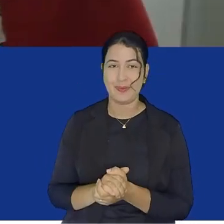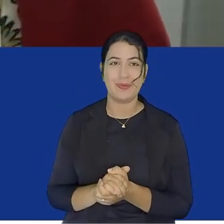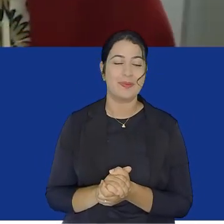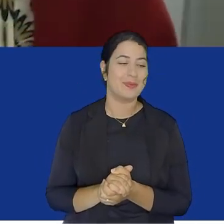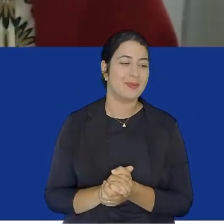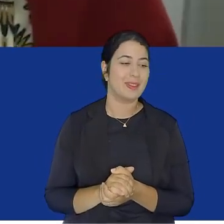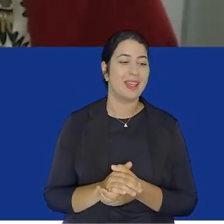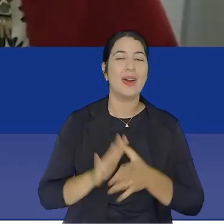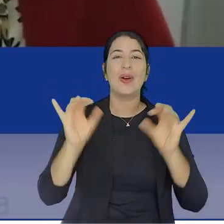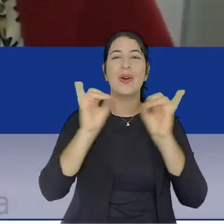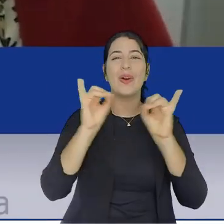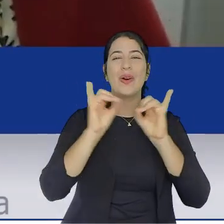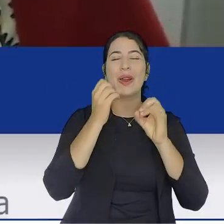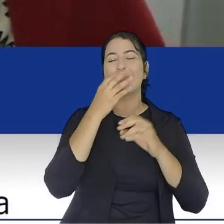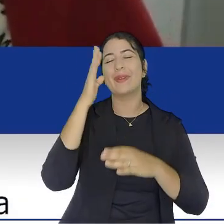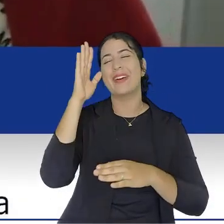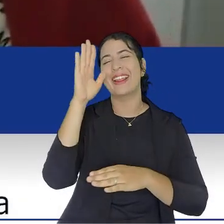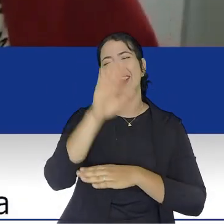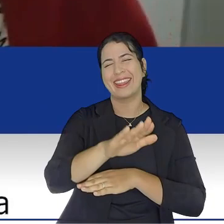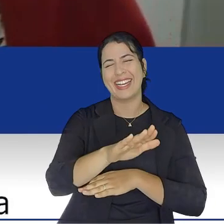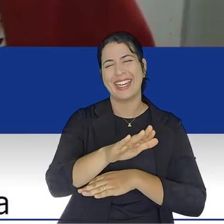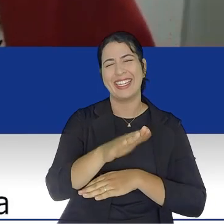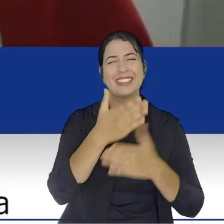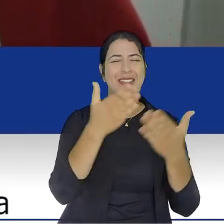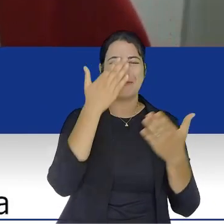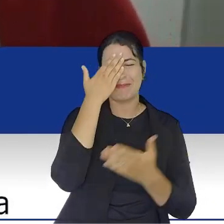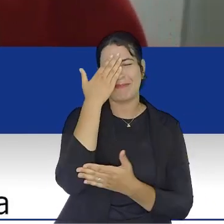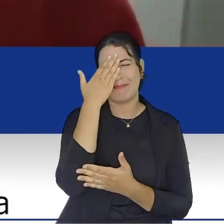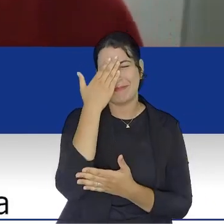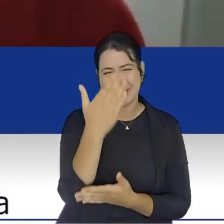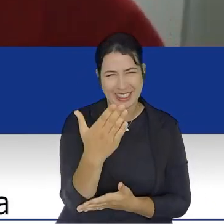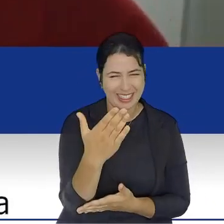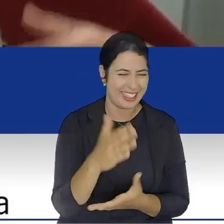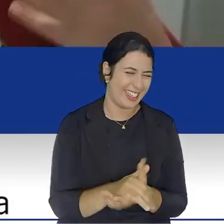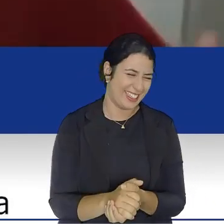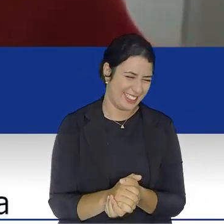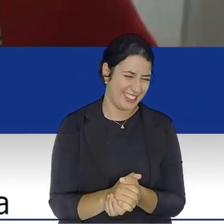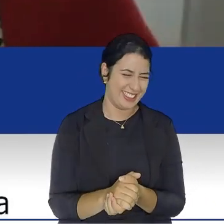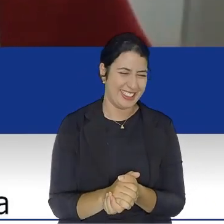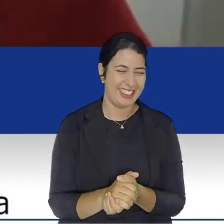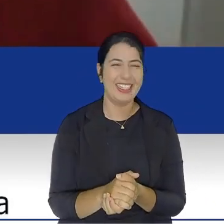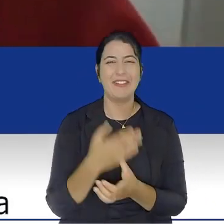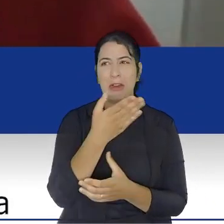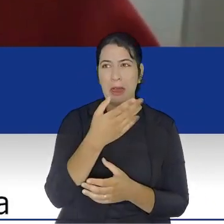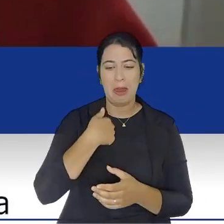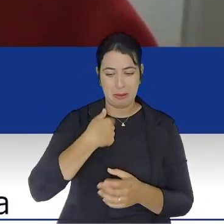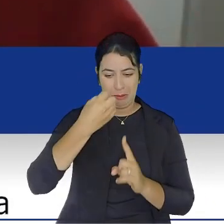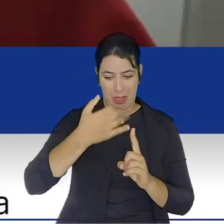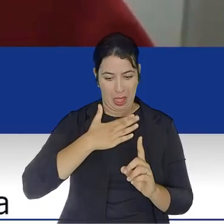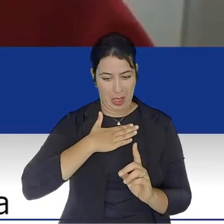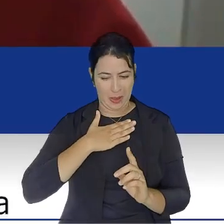Oi, gente, boa tarde. Obrigada, Fê, pela calorosa apresentação, minha